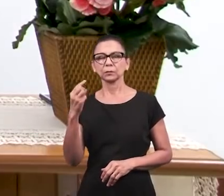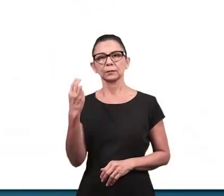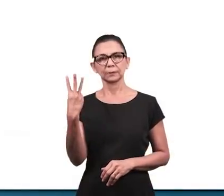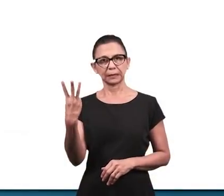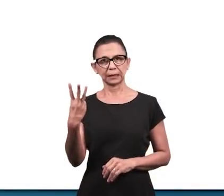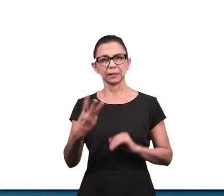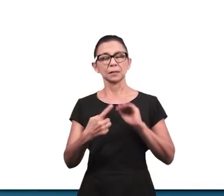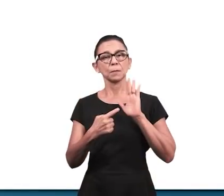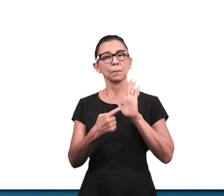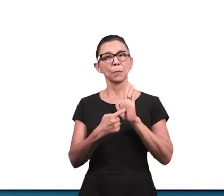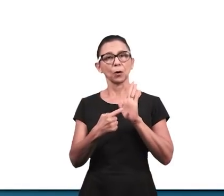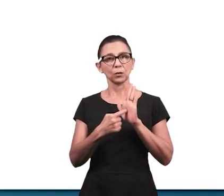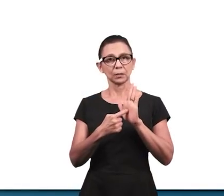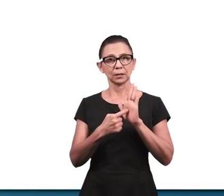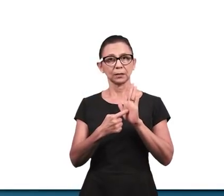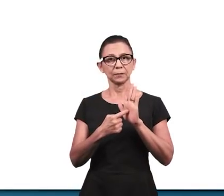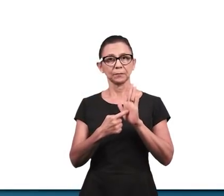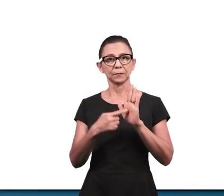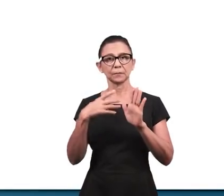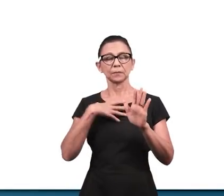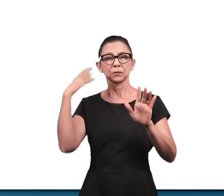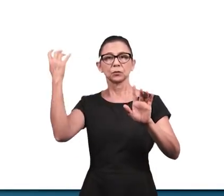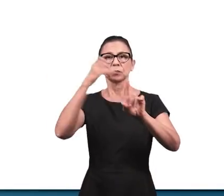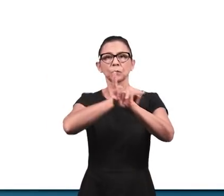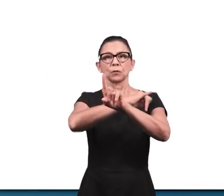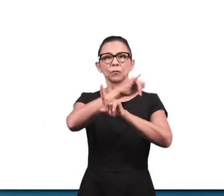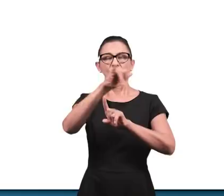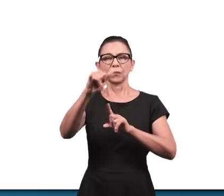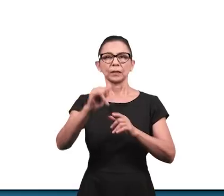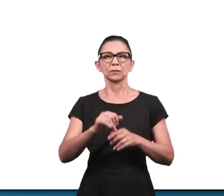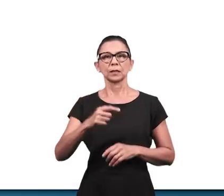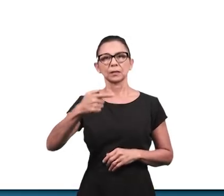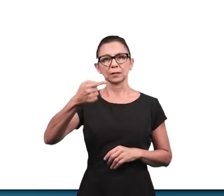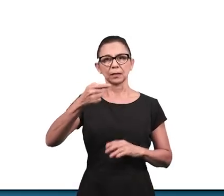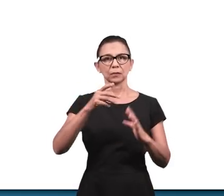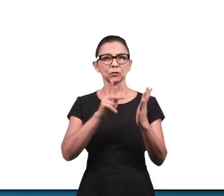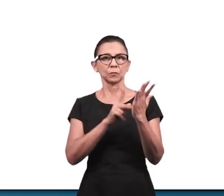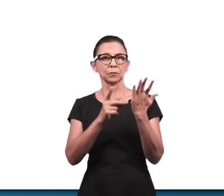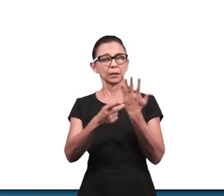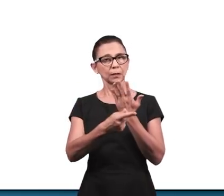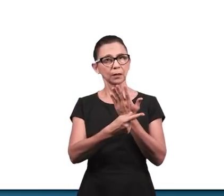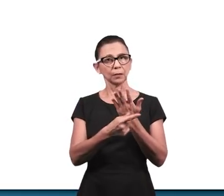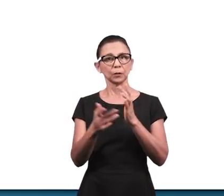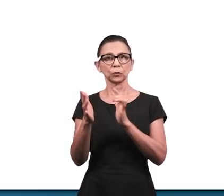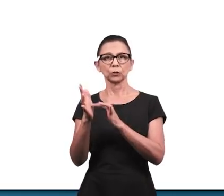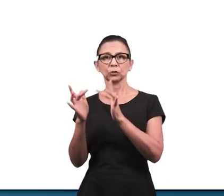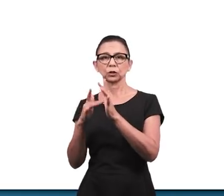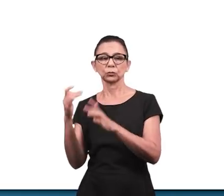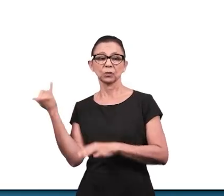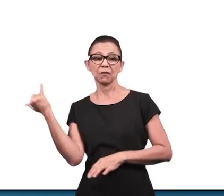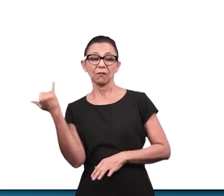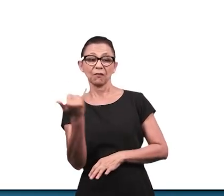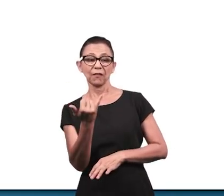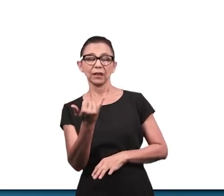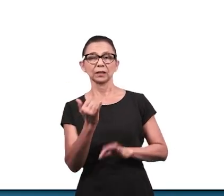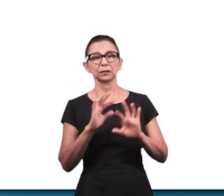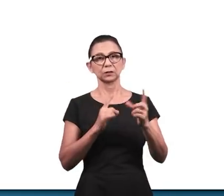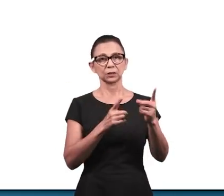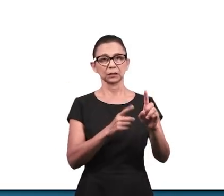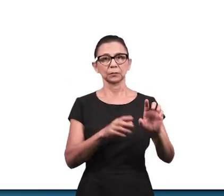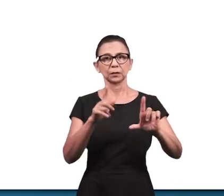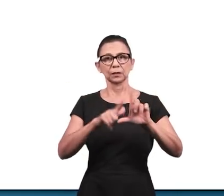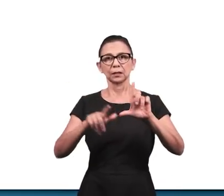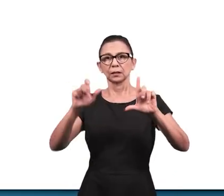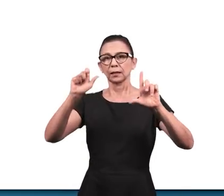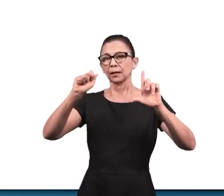1.3. Destaque o sentido profético das parábolas quando o Senhor Jesus se dirige aos seus